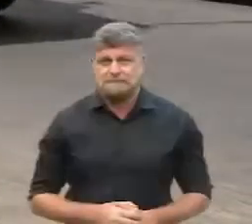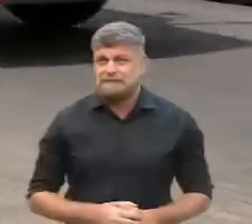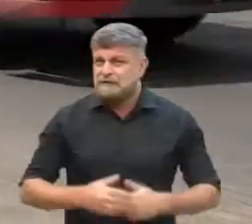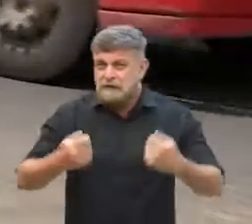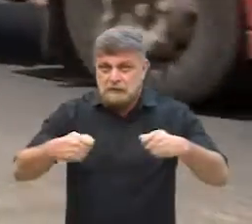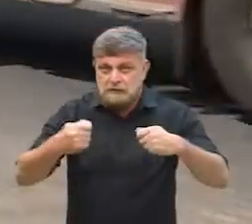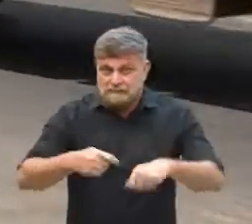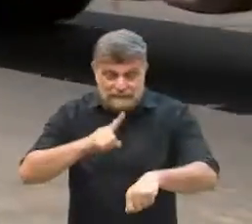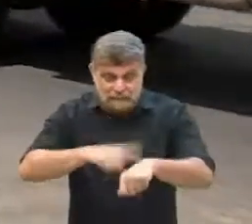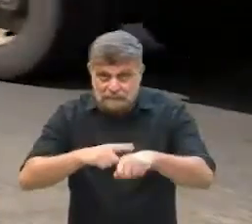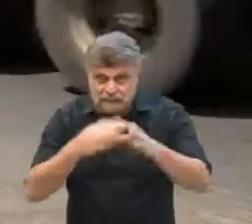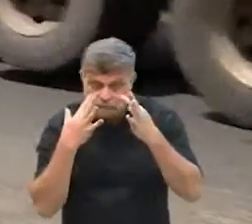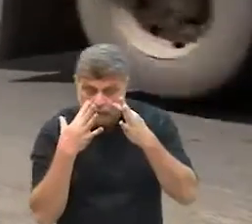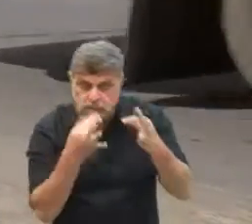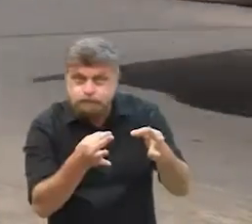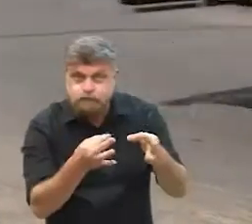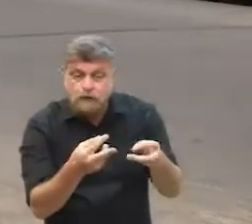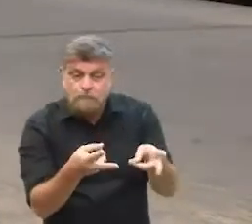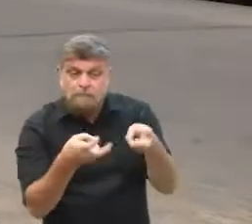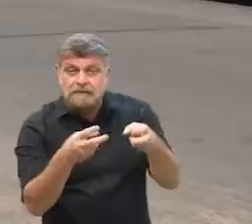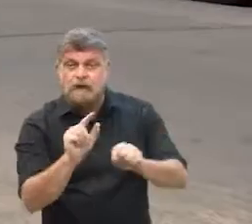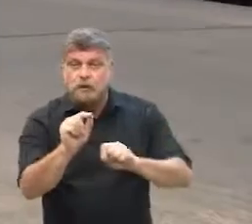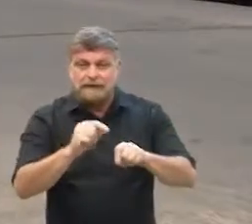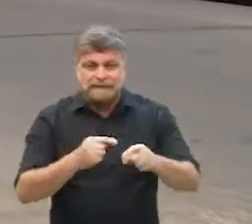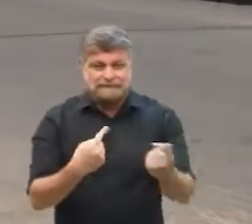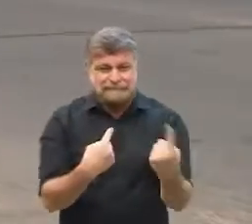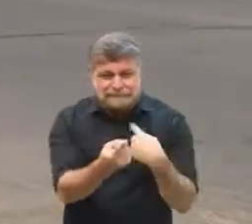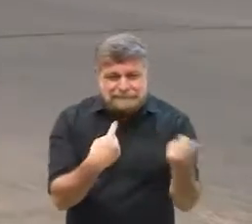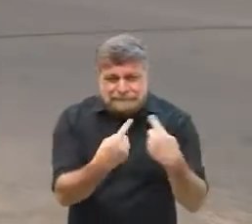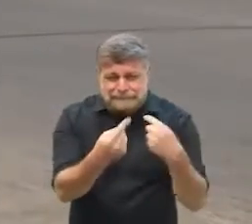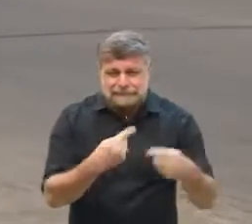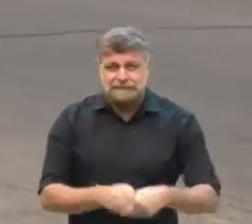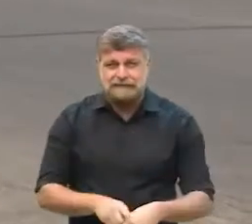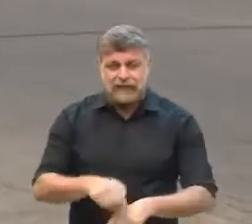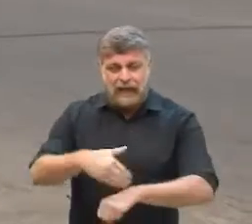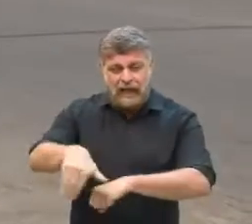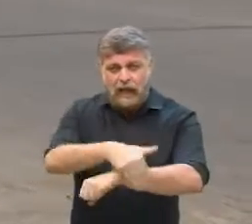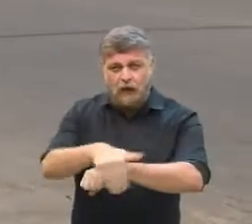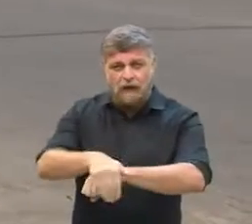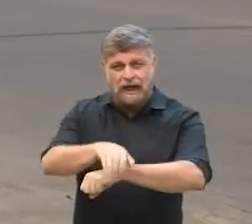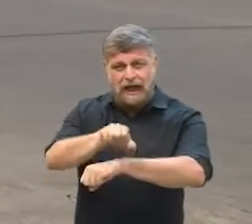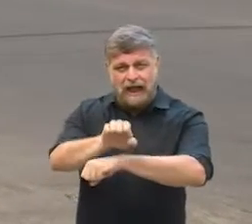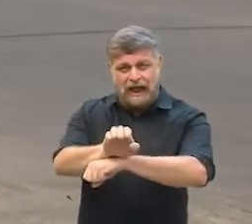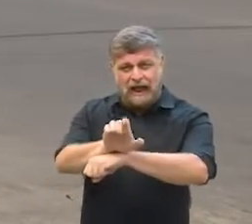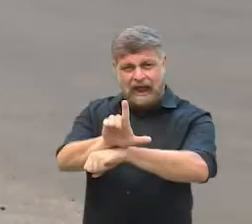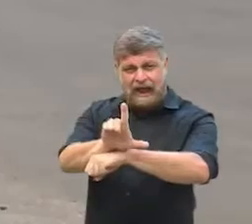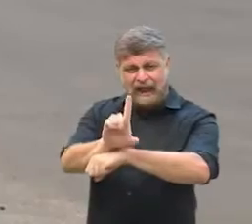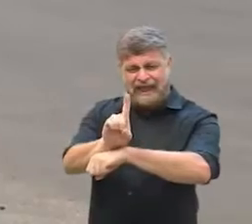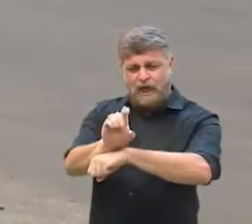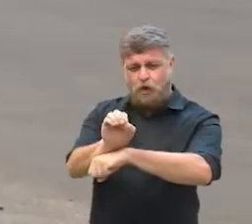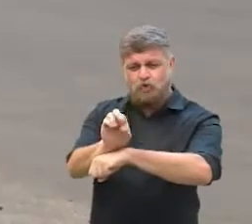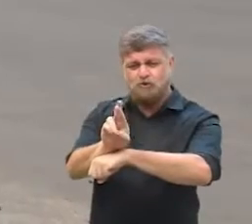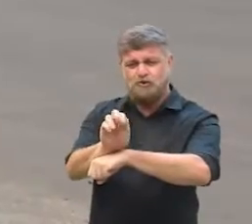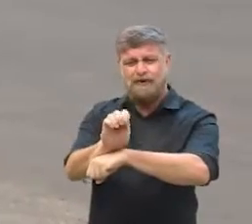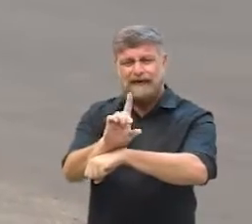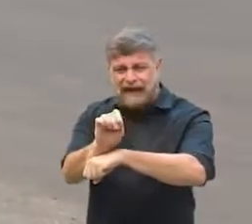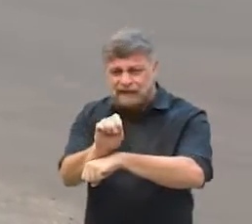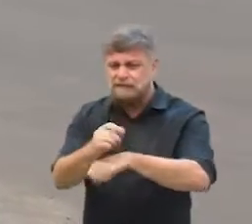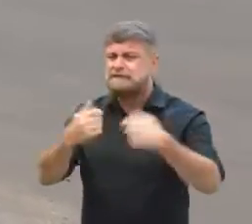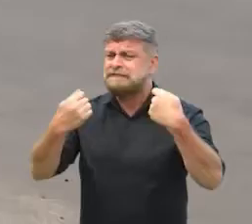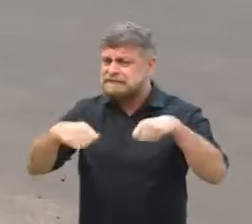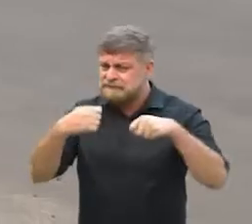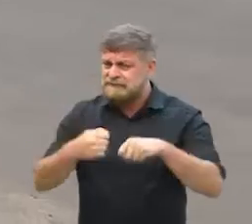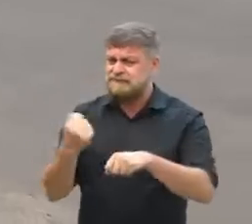Não é preciso muito tempo para perceber que o trânsito na rua Eldorado, às margens da rodovia Santos Dumont, precisa de